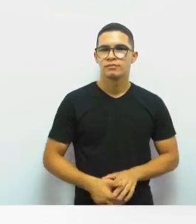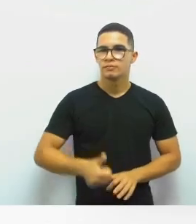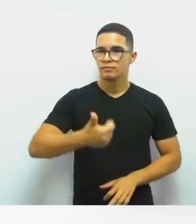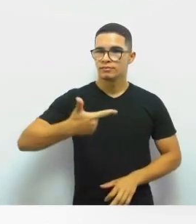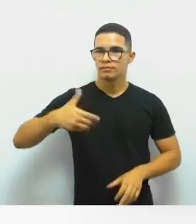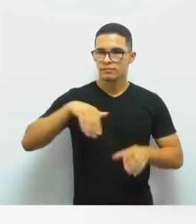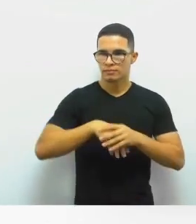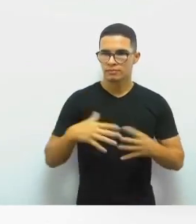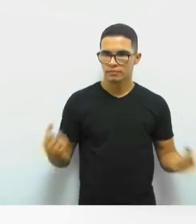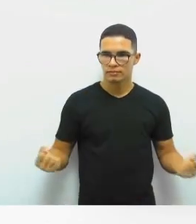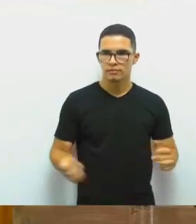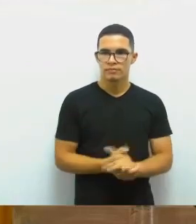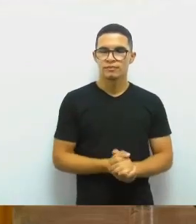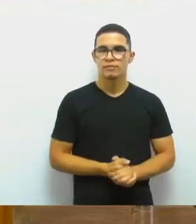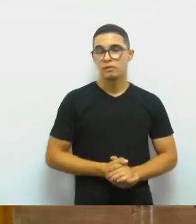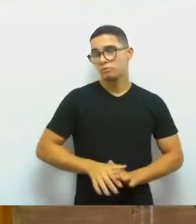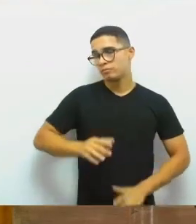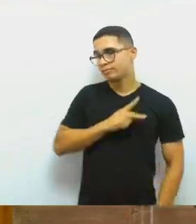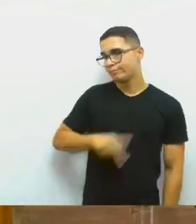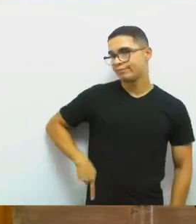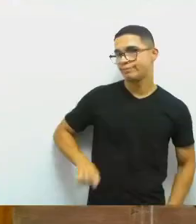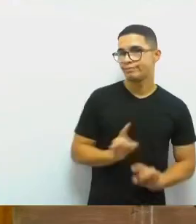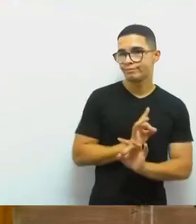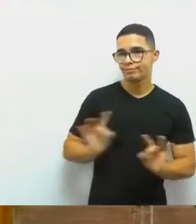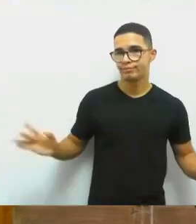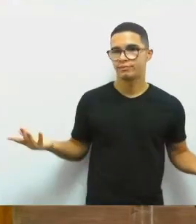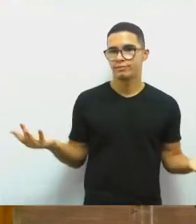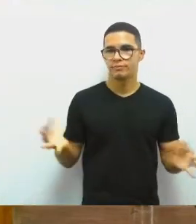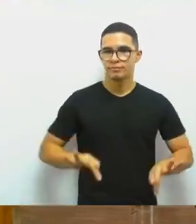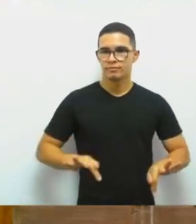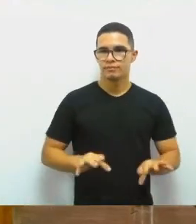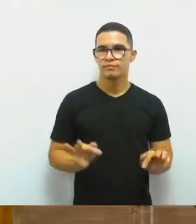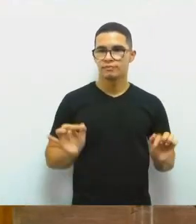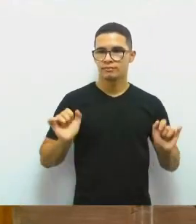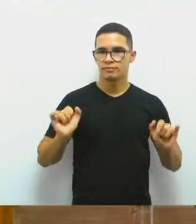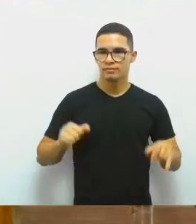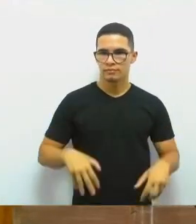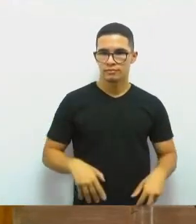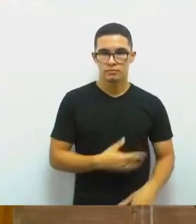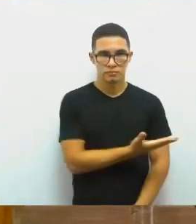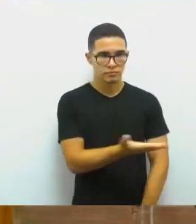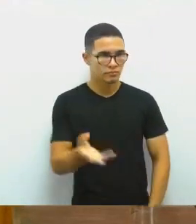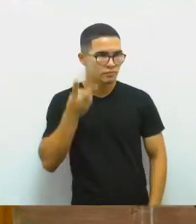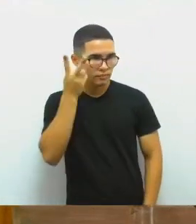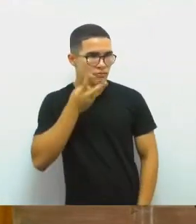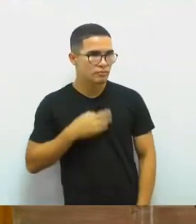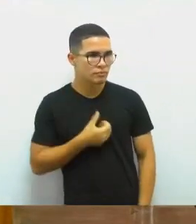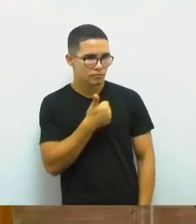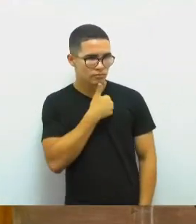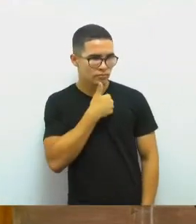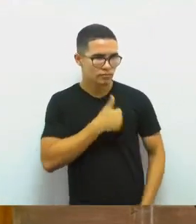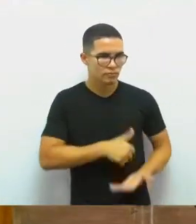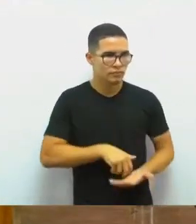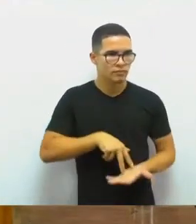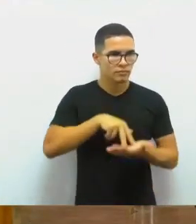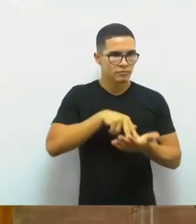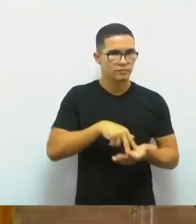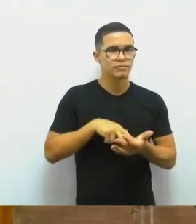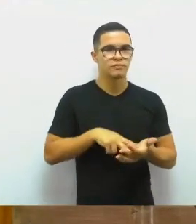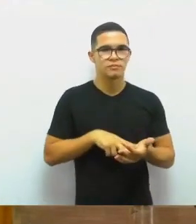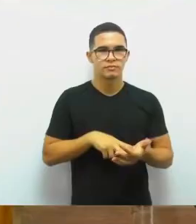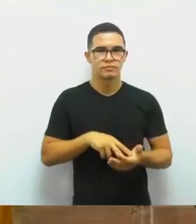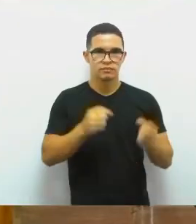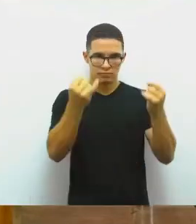Aprovado por 12 votos. Senhor presidente, é o que consta na ordem do dia. Algum dos senhores vereadores fará uso em